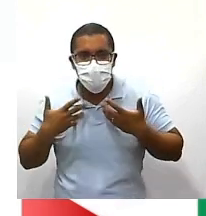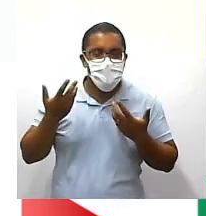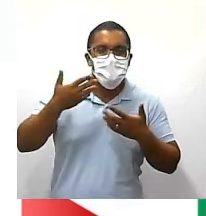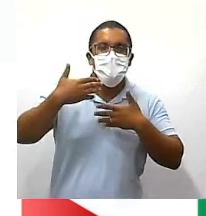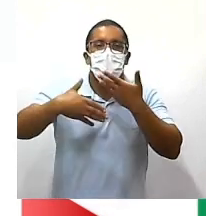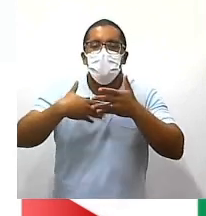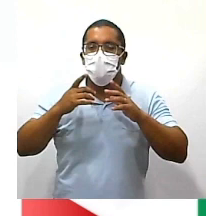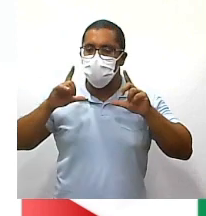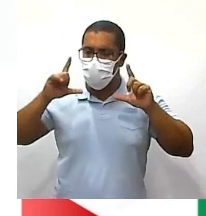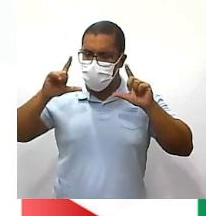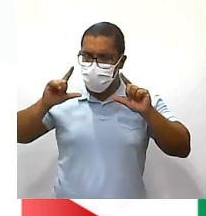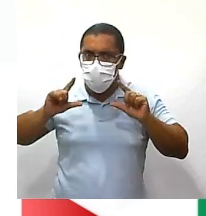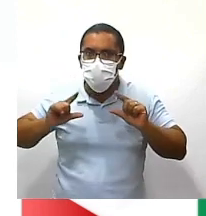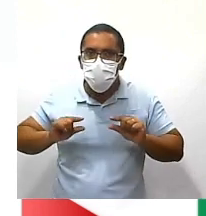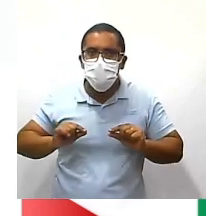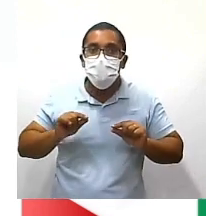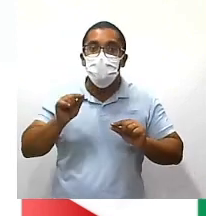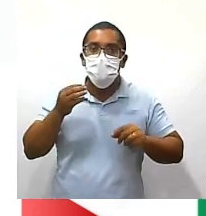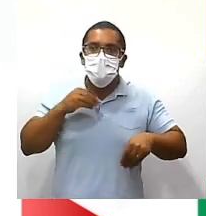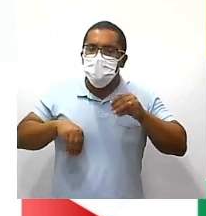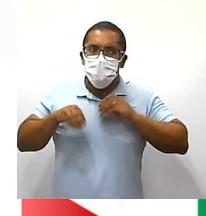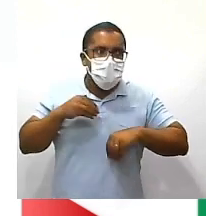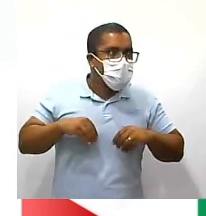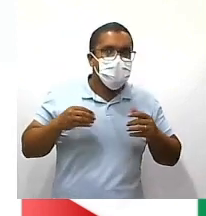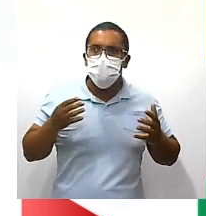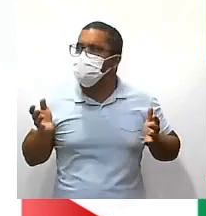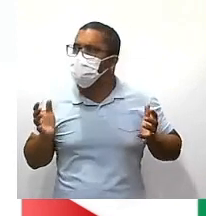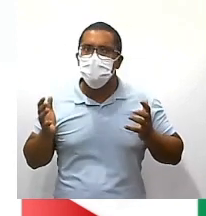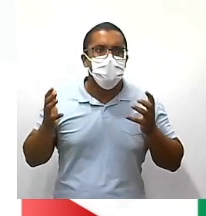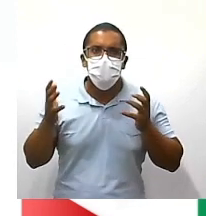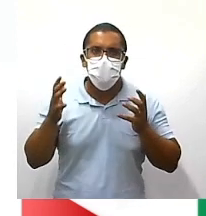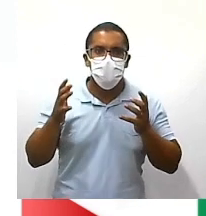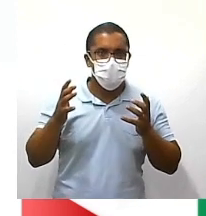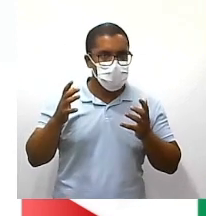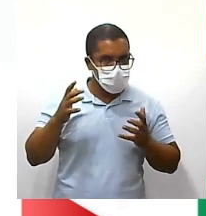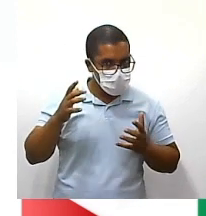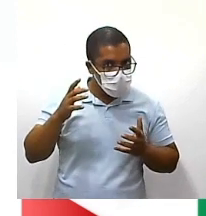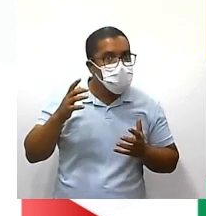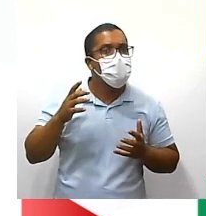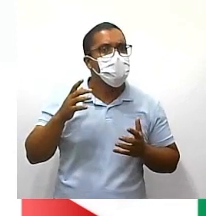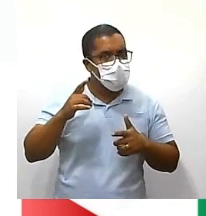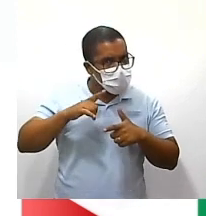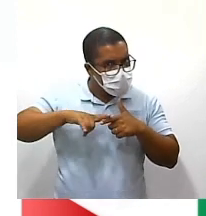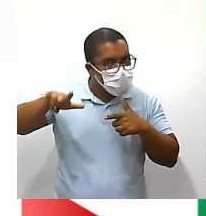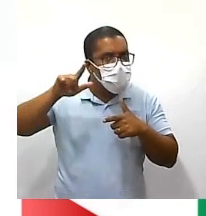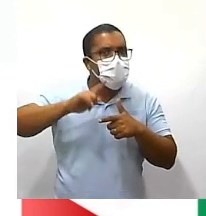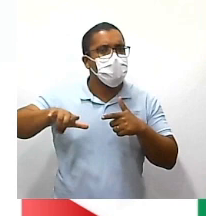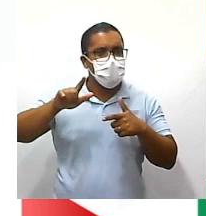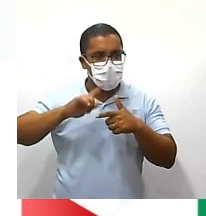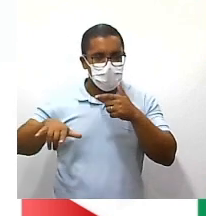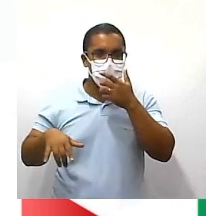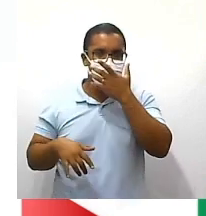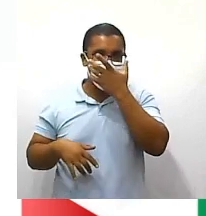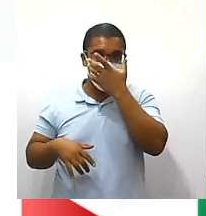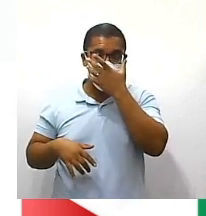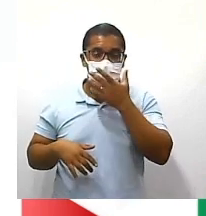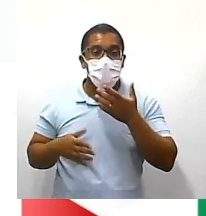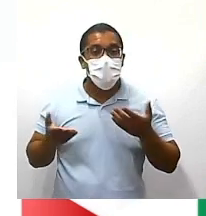sujeitos a depressão, paranoia e até psicose. Agora, bora falar sobre